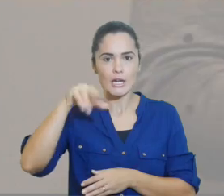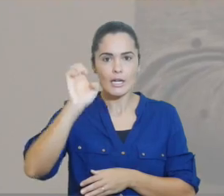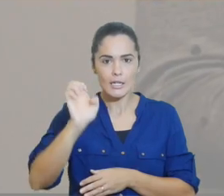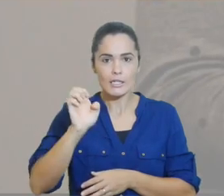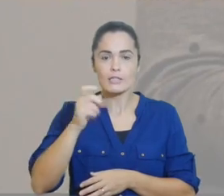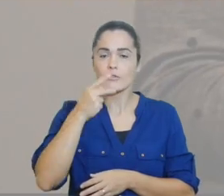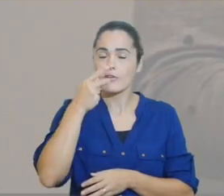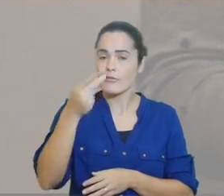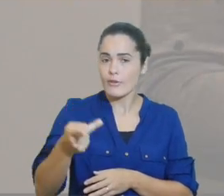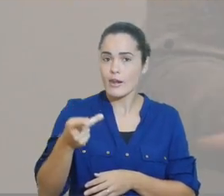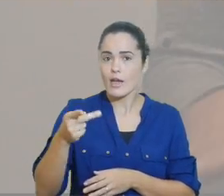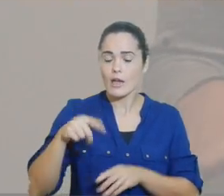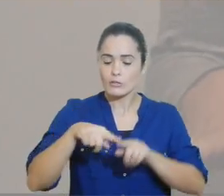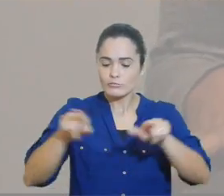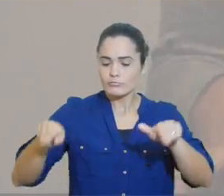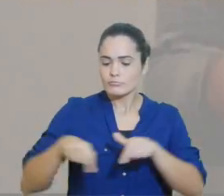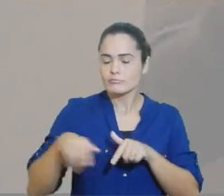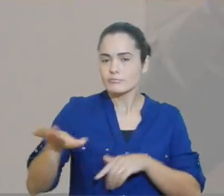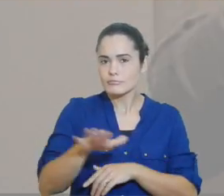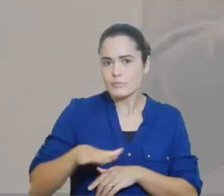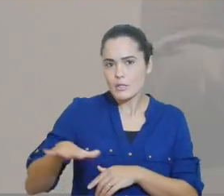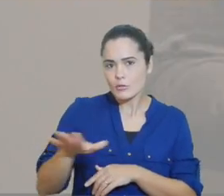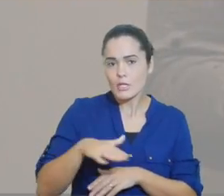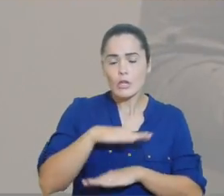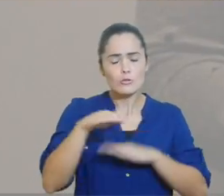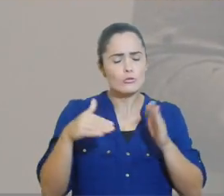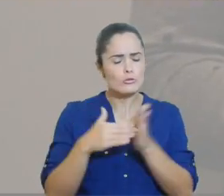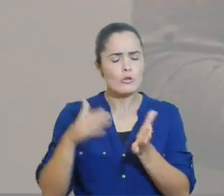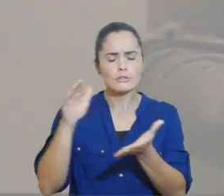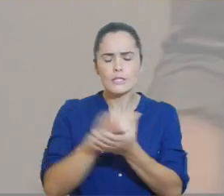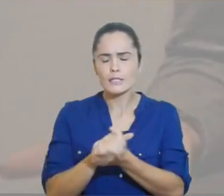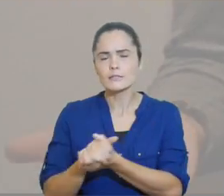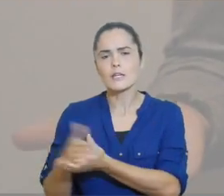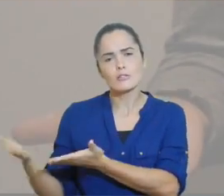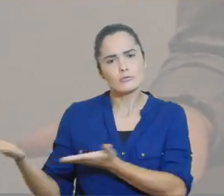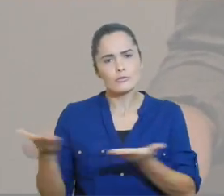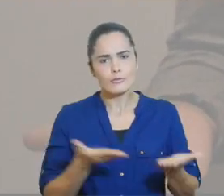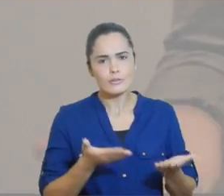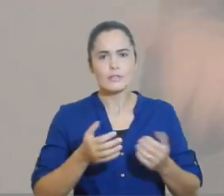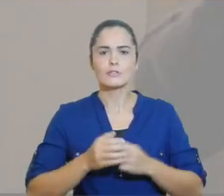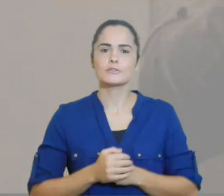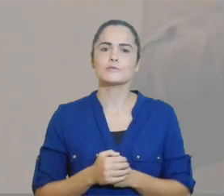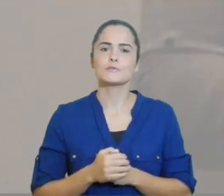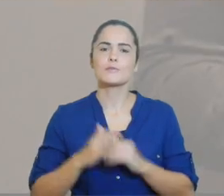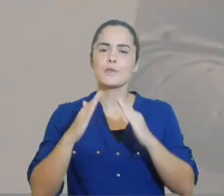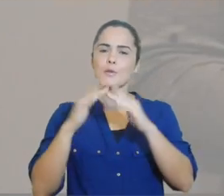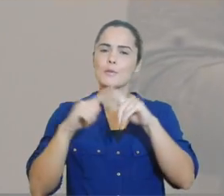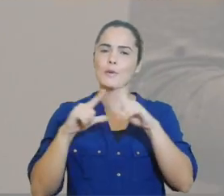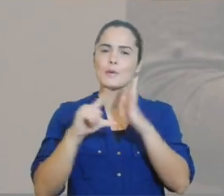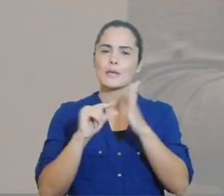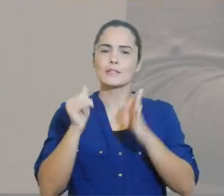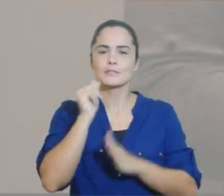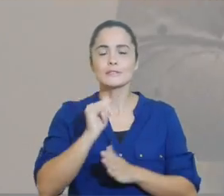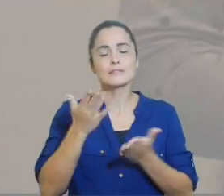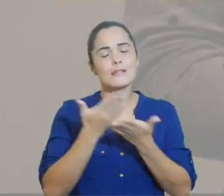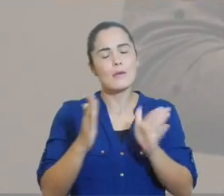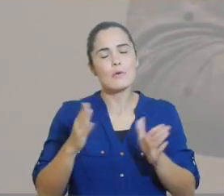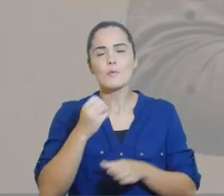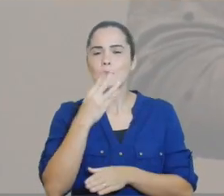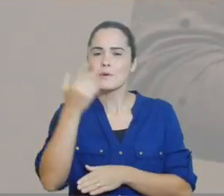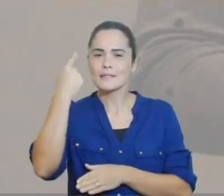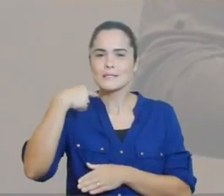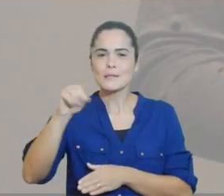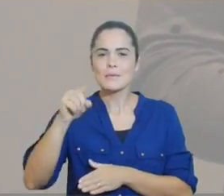IB Itacuruçá, e acontecerá no Salão Térreo, às 17h30. Todos os casais da igreja estão convidados. O